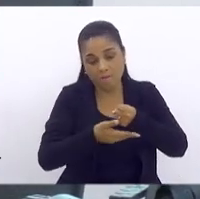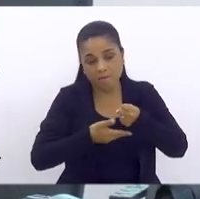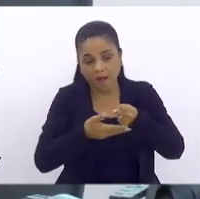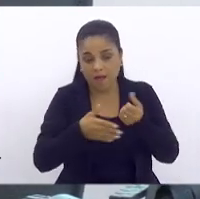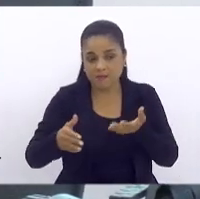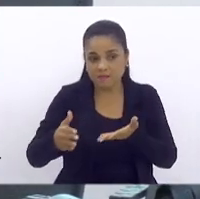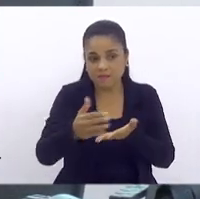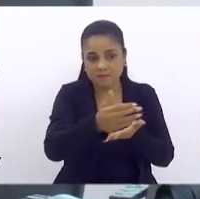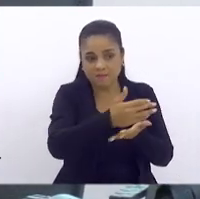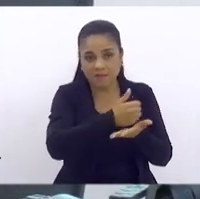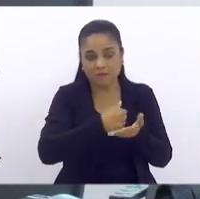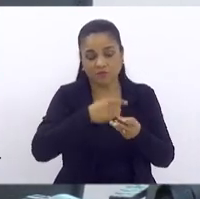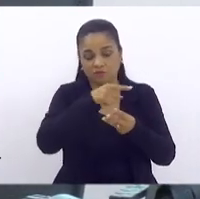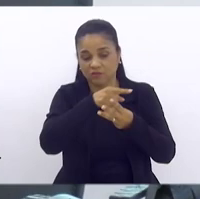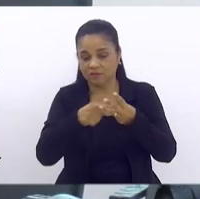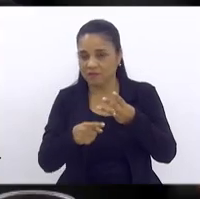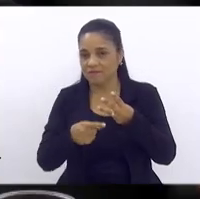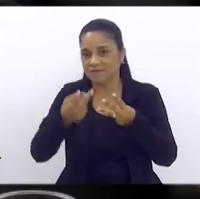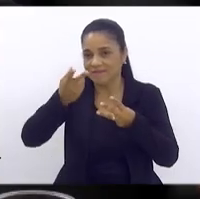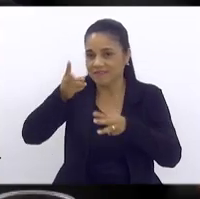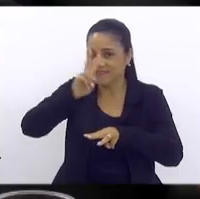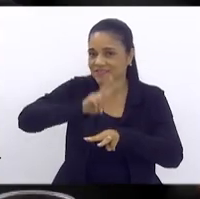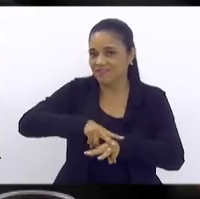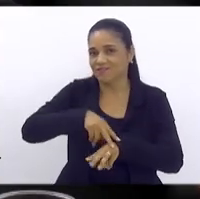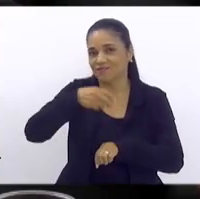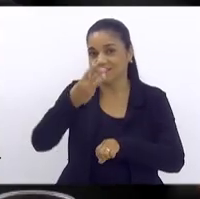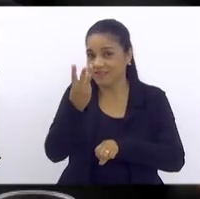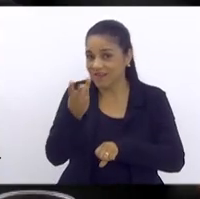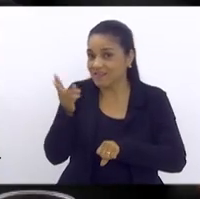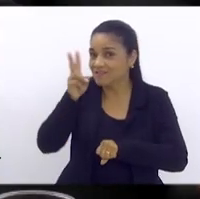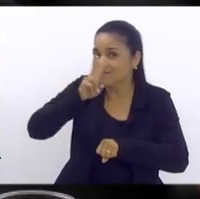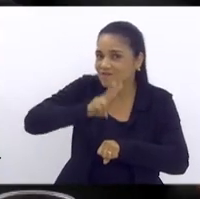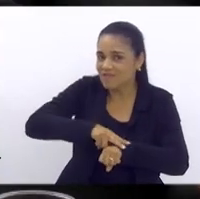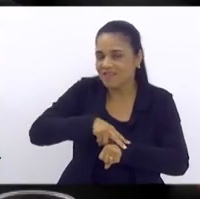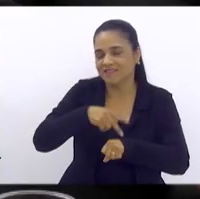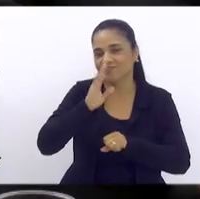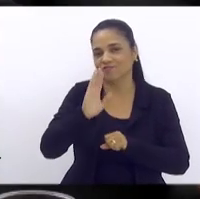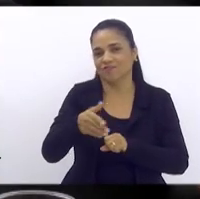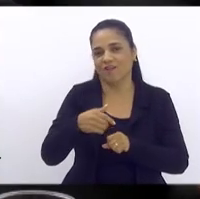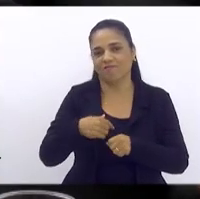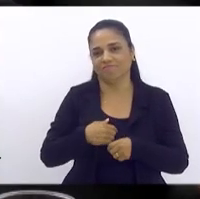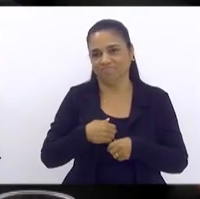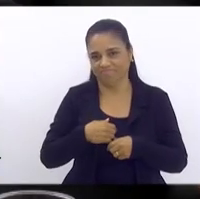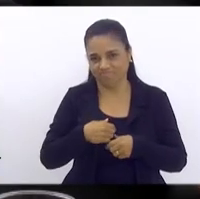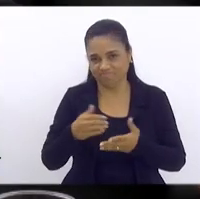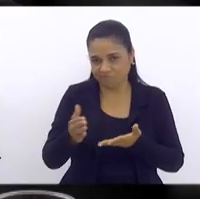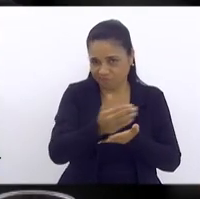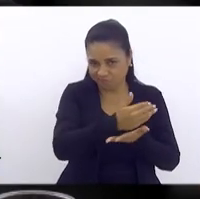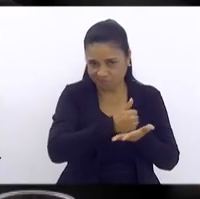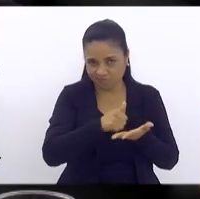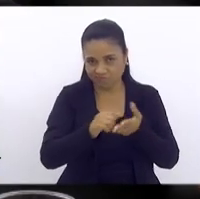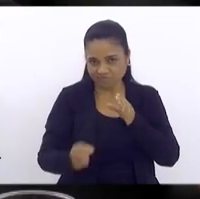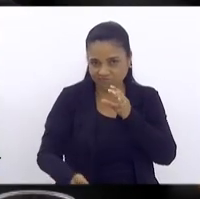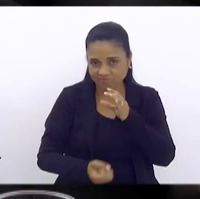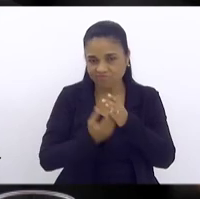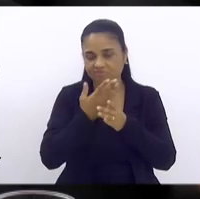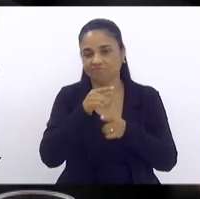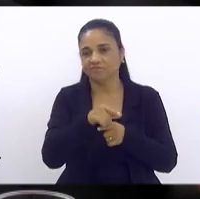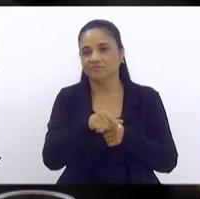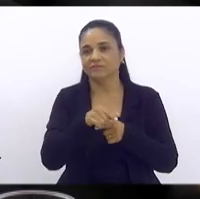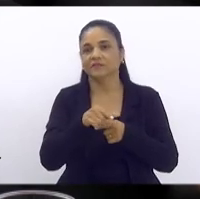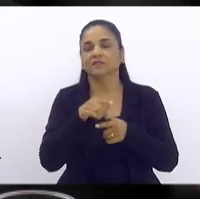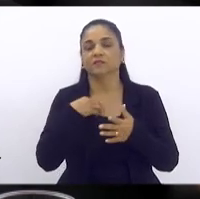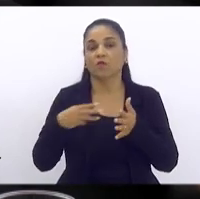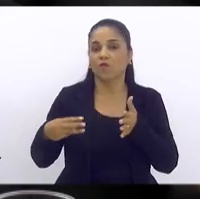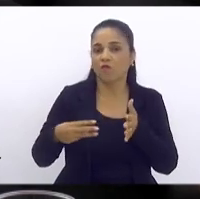já apareceu 3 vezes sim, o nome daquela pessoa. Sim, seria possível. E aí o quarto ponto em relação ao risco de vida. Tem um formulário,